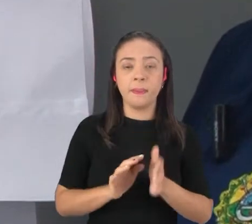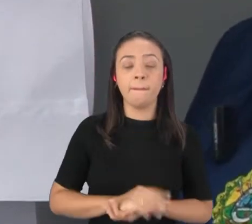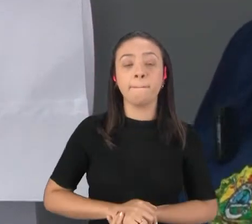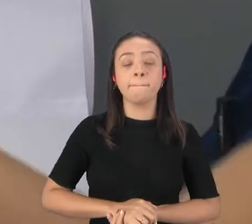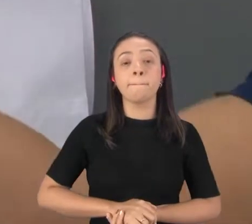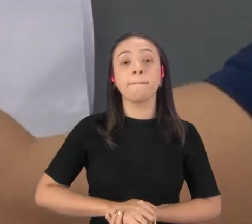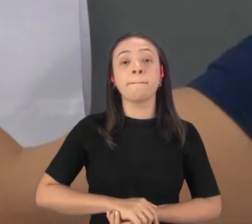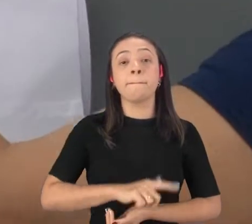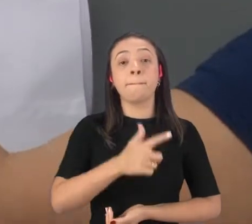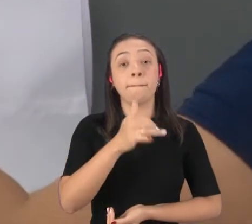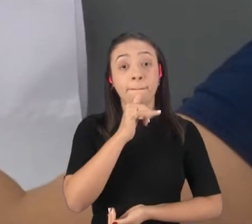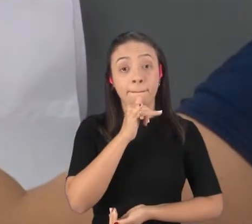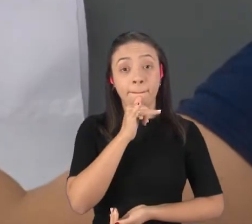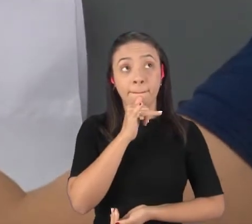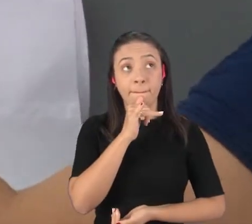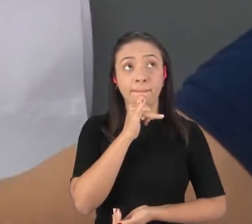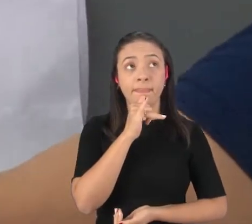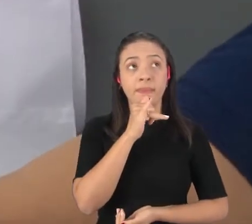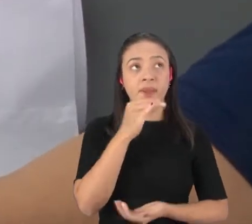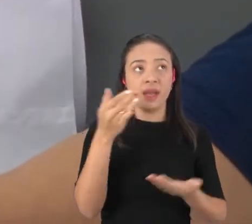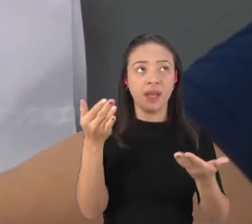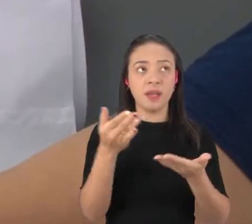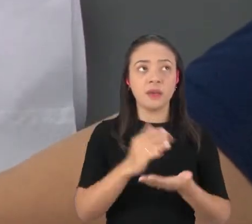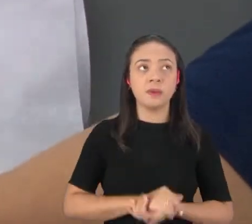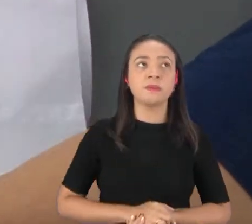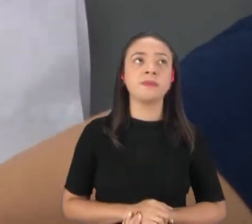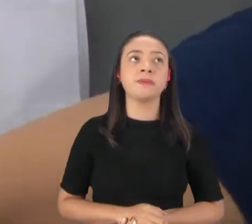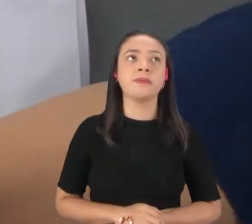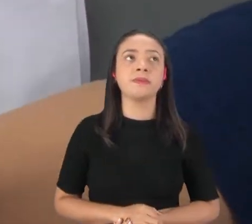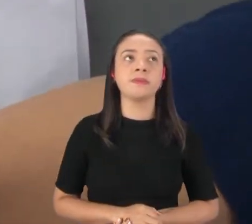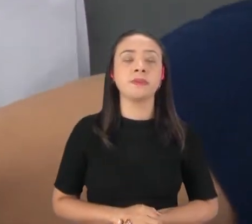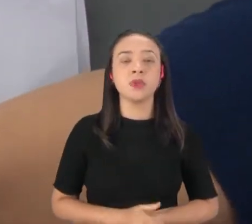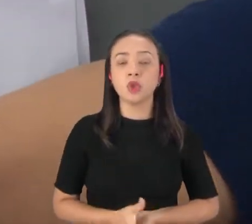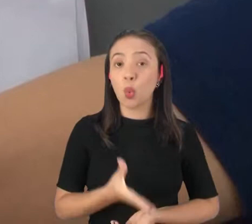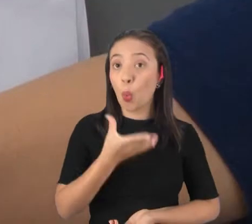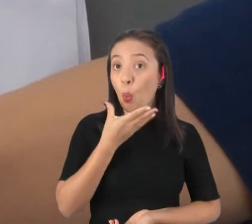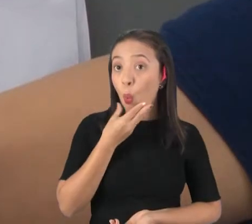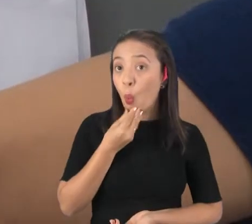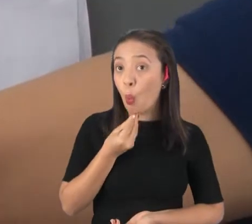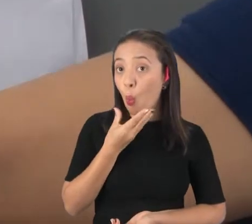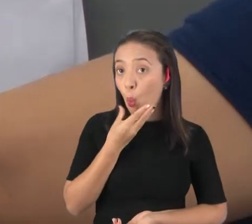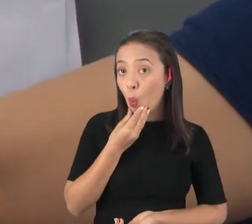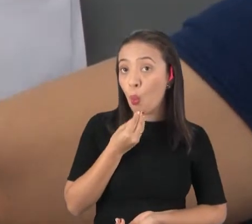outro exemplo? Esse foi o que nós fizemos, agora vamos ver o próximo.